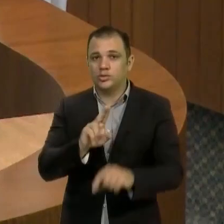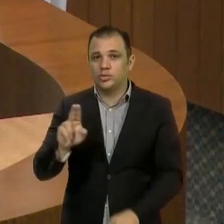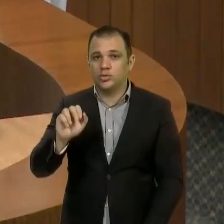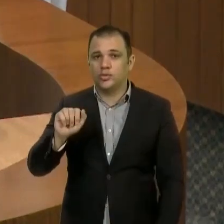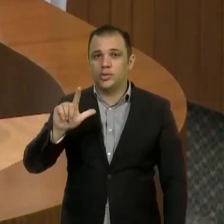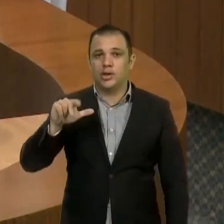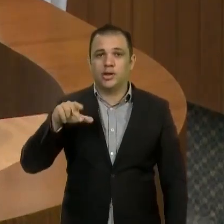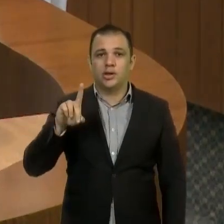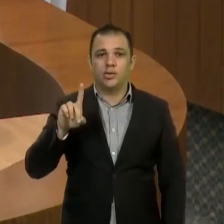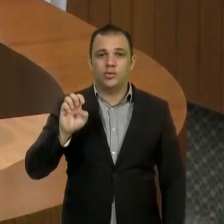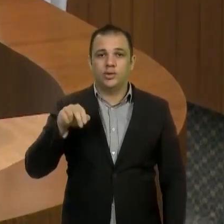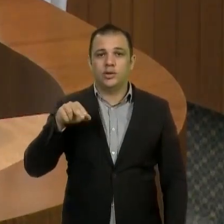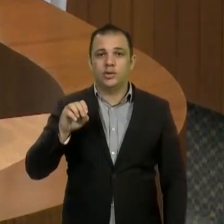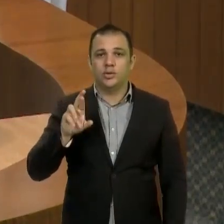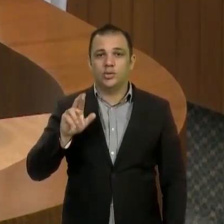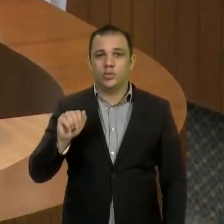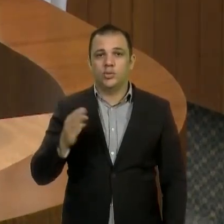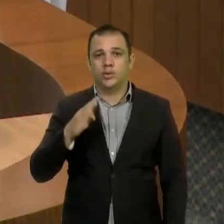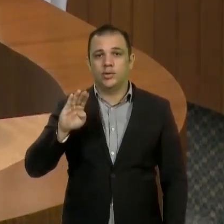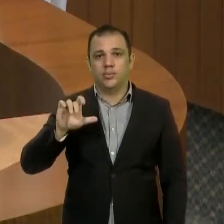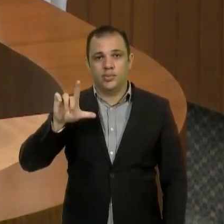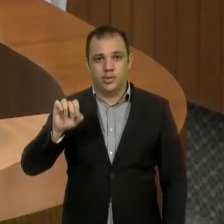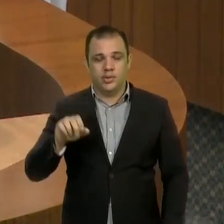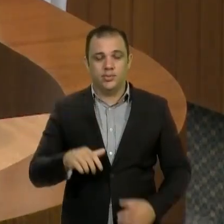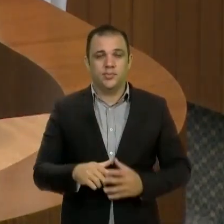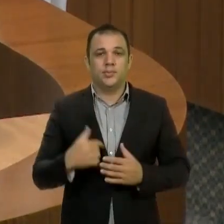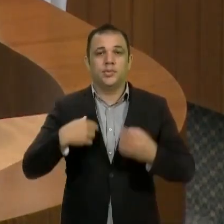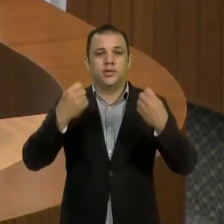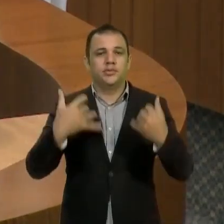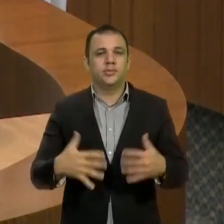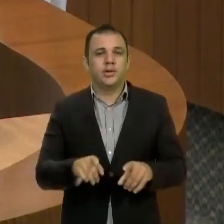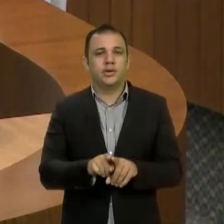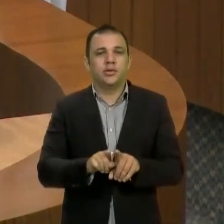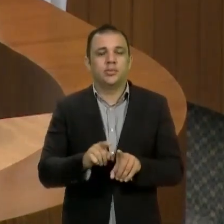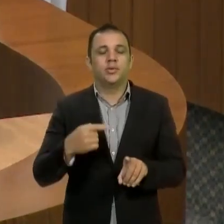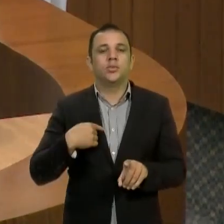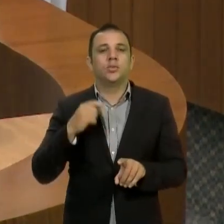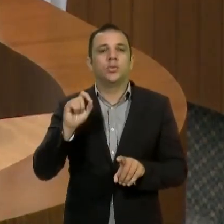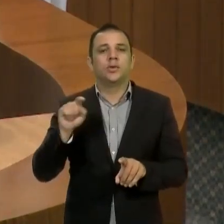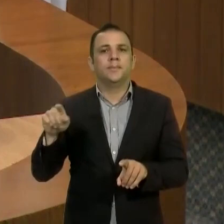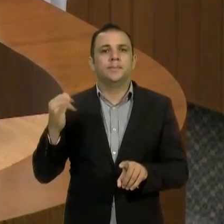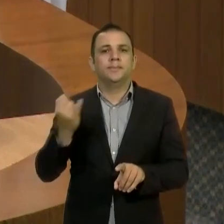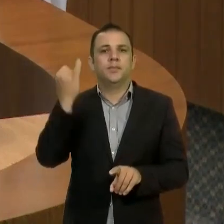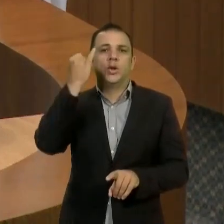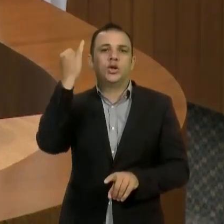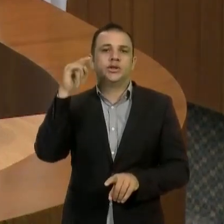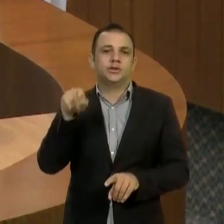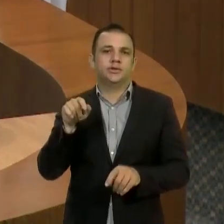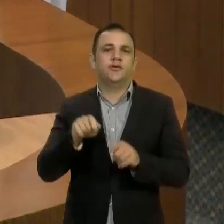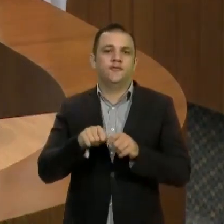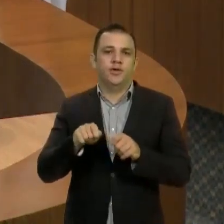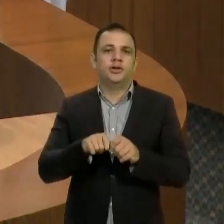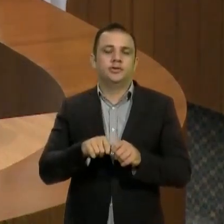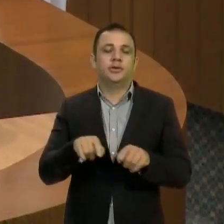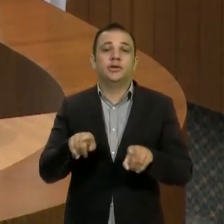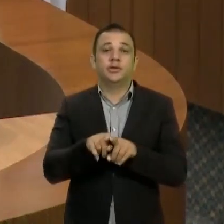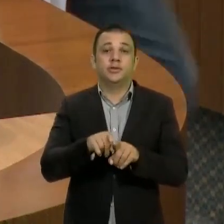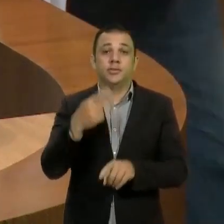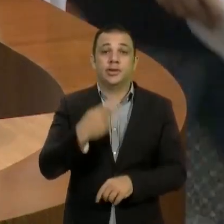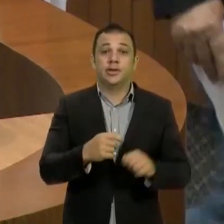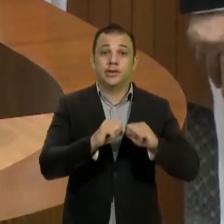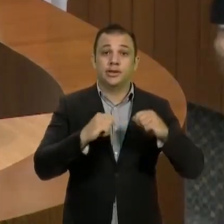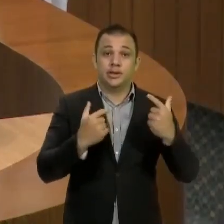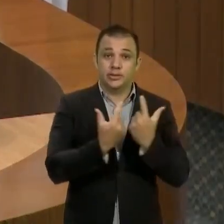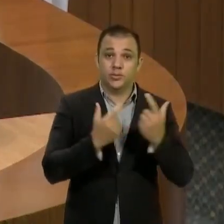Abelo. E eu quero aqui destacar, deputado Neto Evangelista, a importância desse gesto e também que essa casa adote